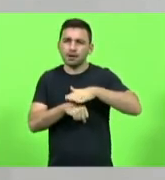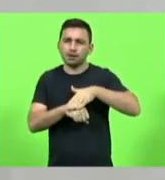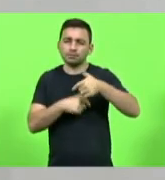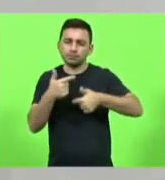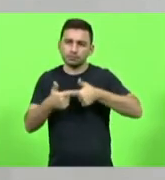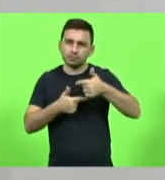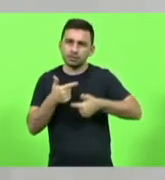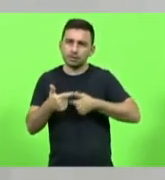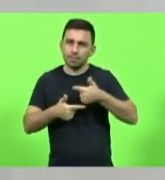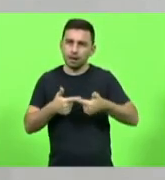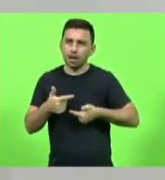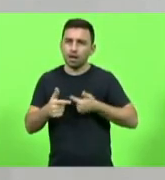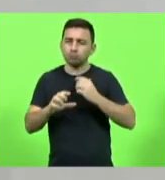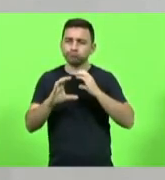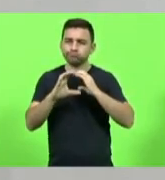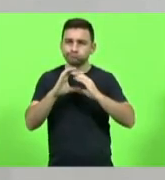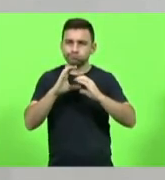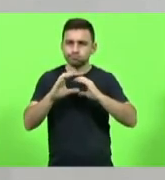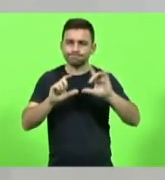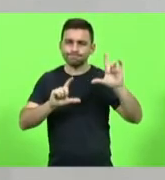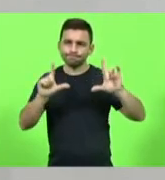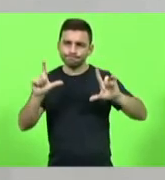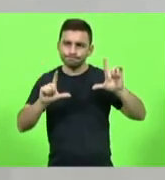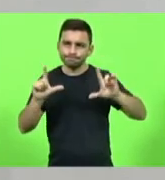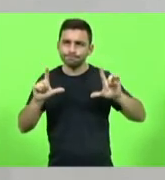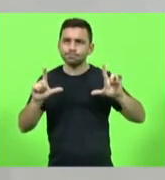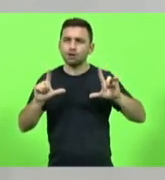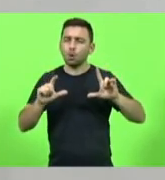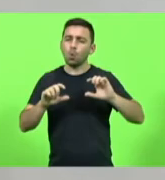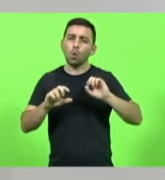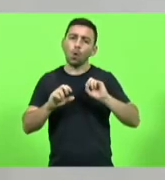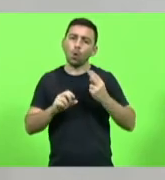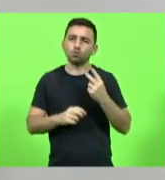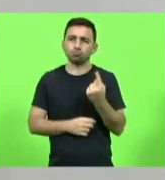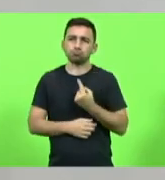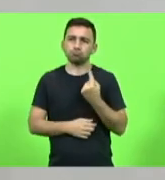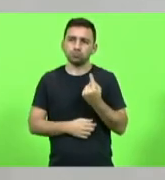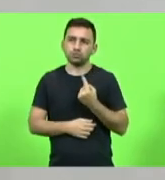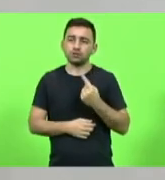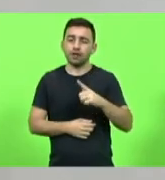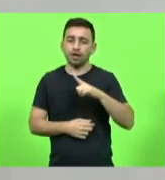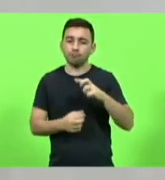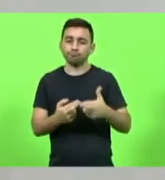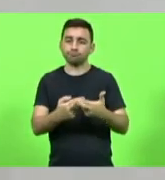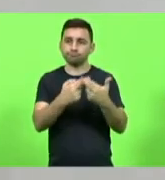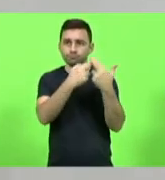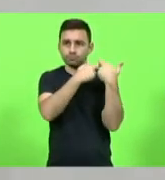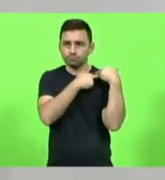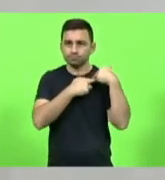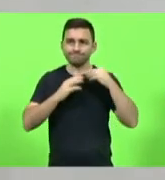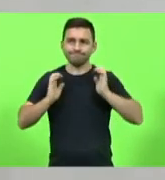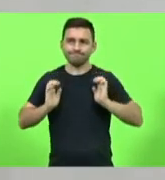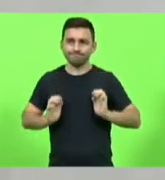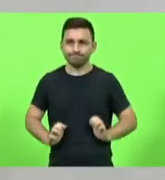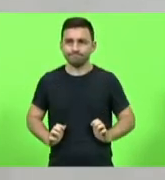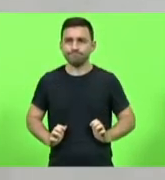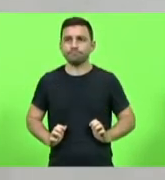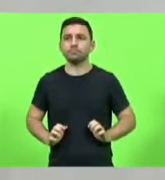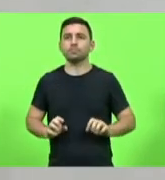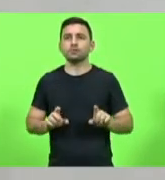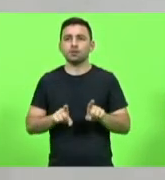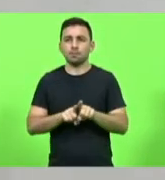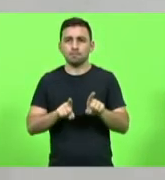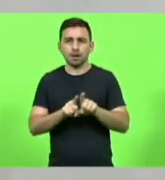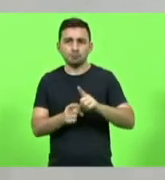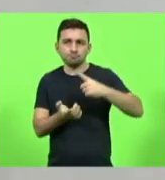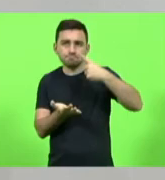de comunicação ou de forma independente, trabalhando com responsabilidade ética e com